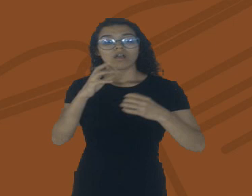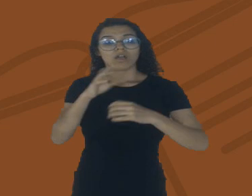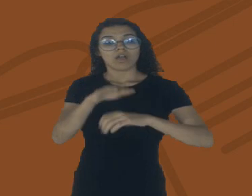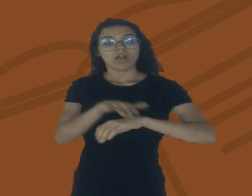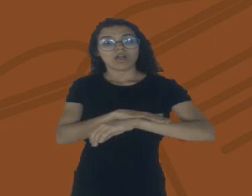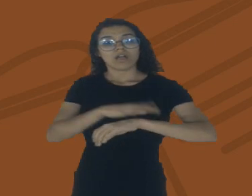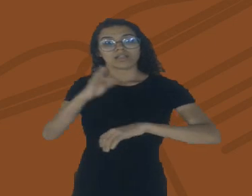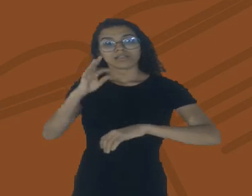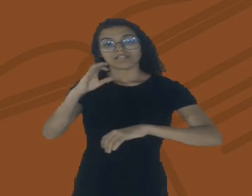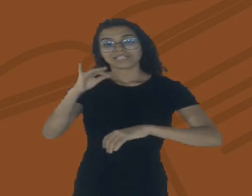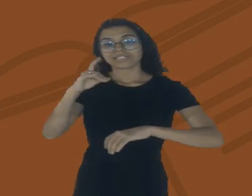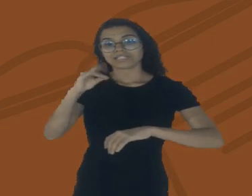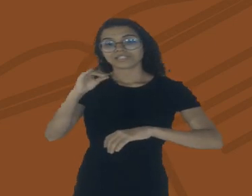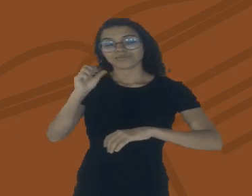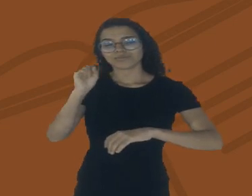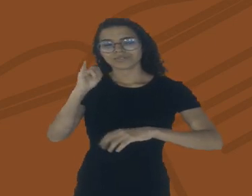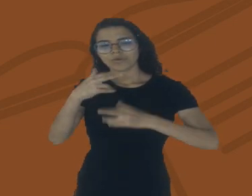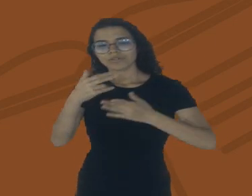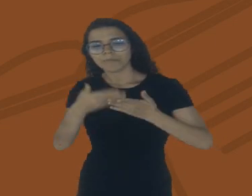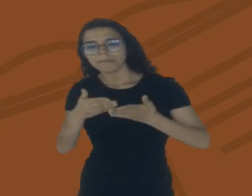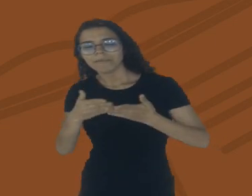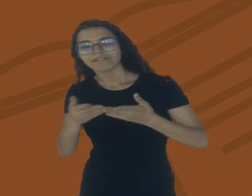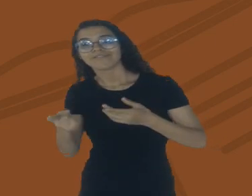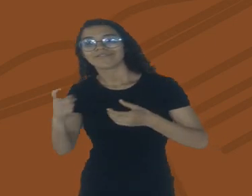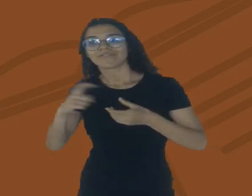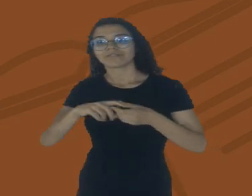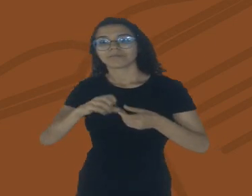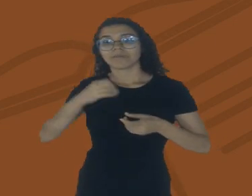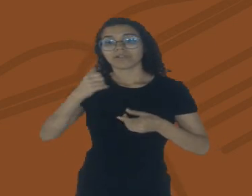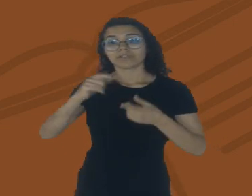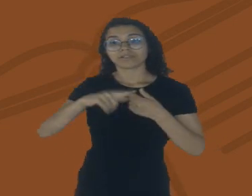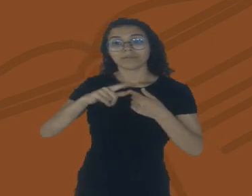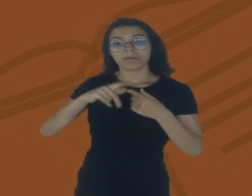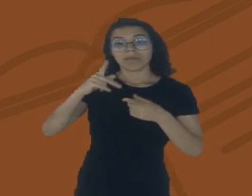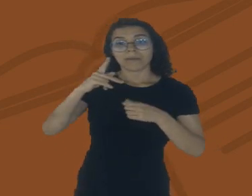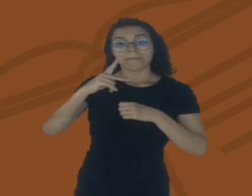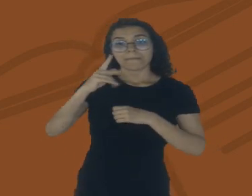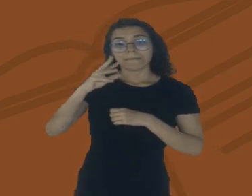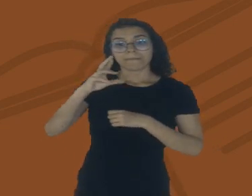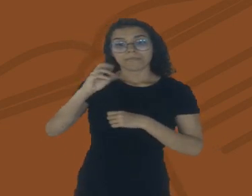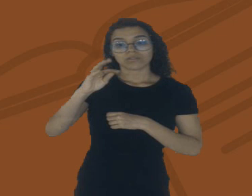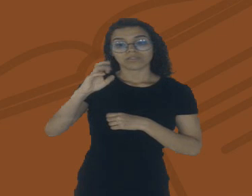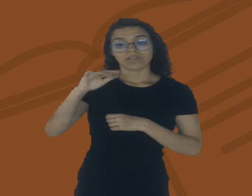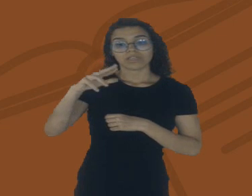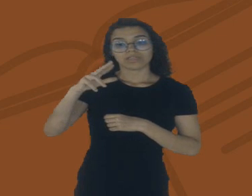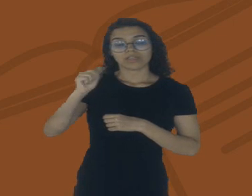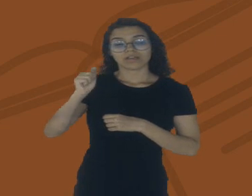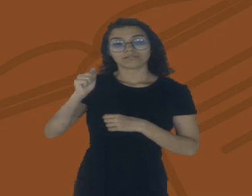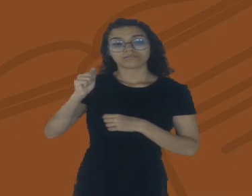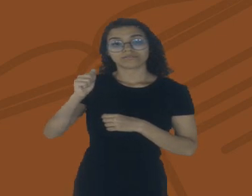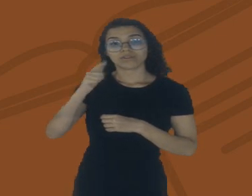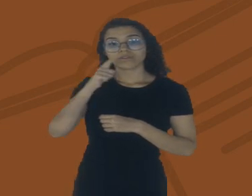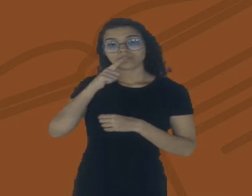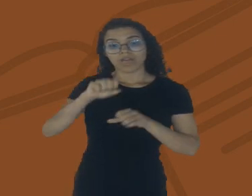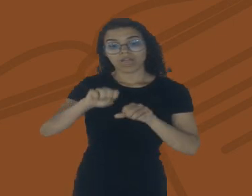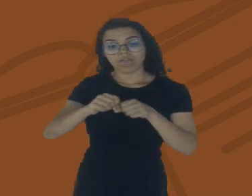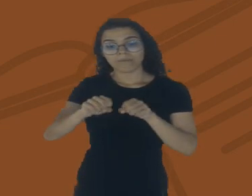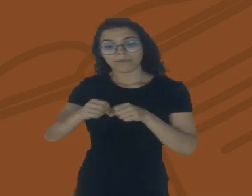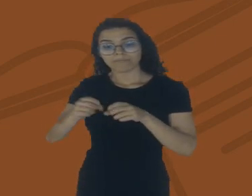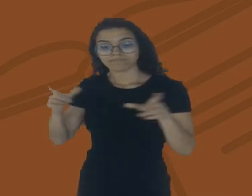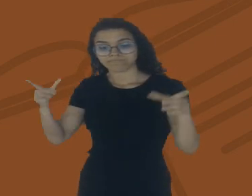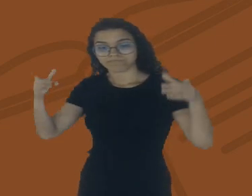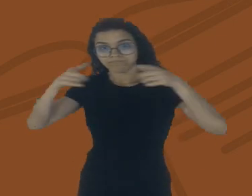que o nosso corpo ele vai continuar trabalhando, mas não da forma como a gente faz durante o dia a dia, ele dentro das